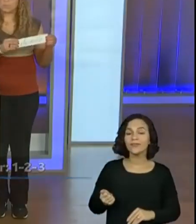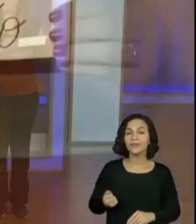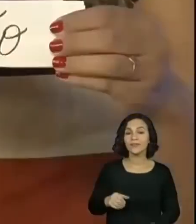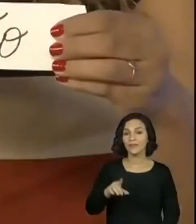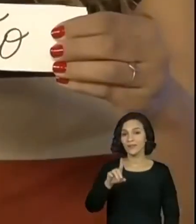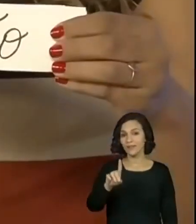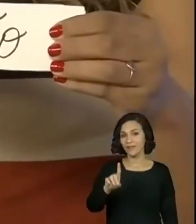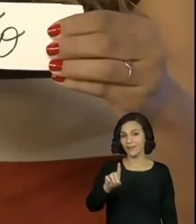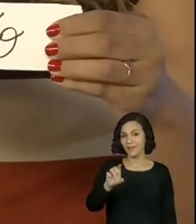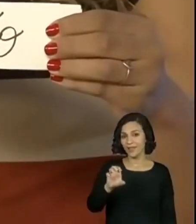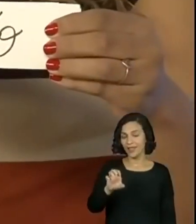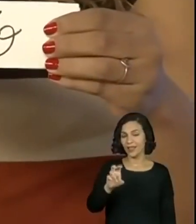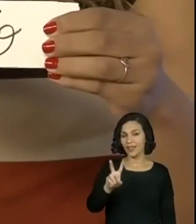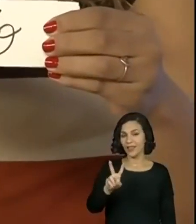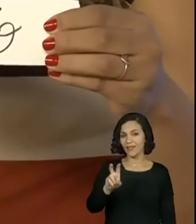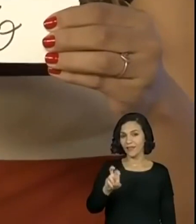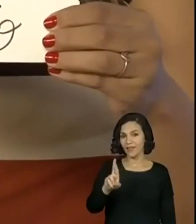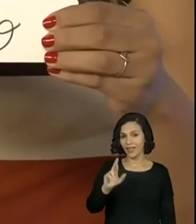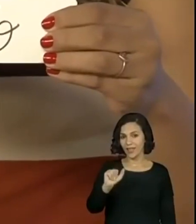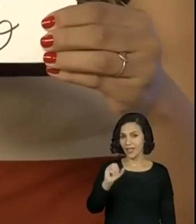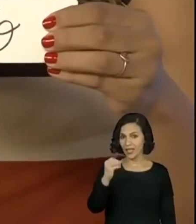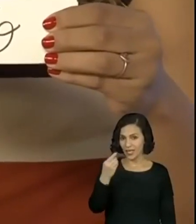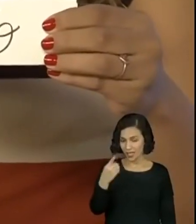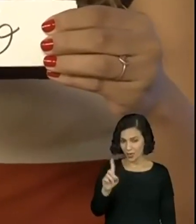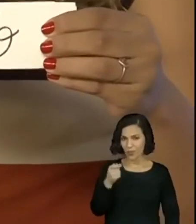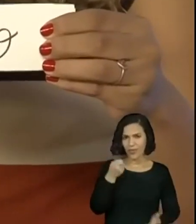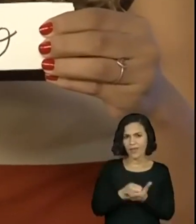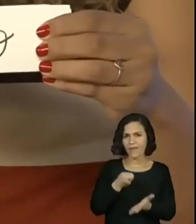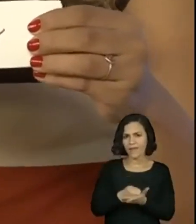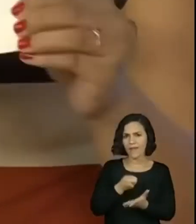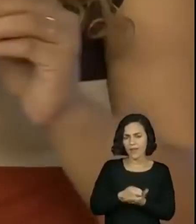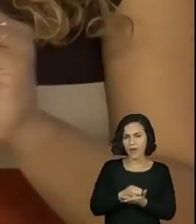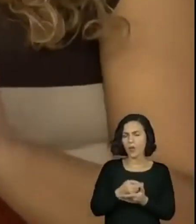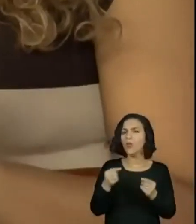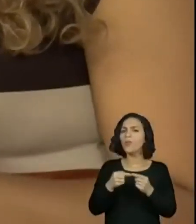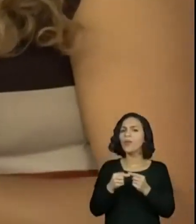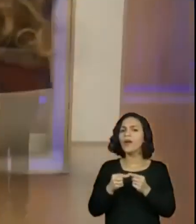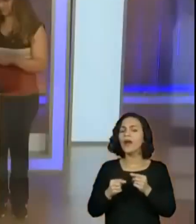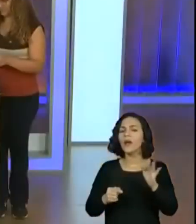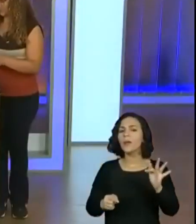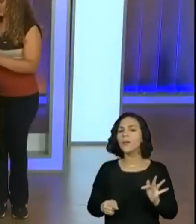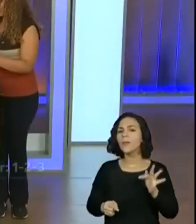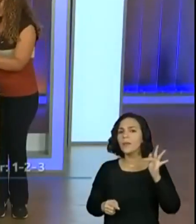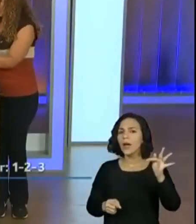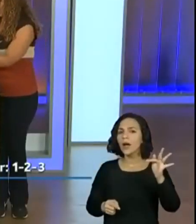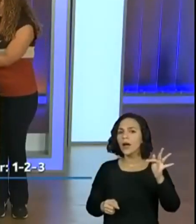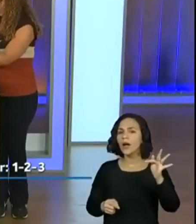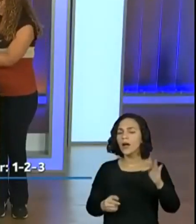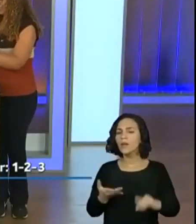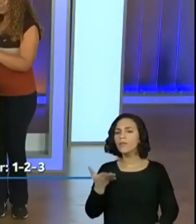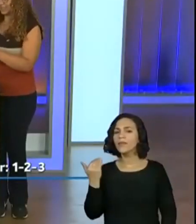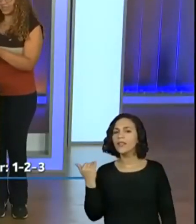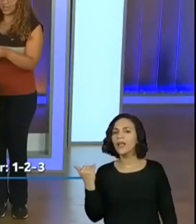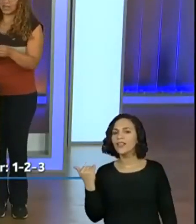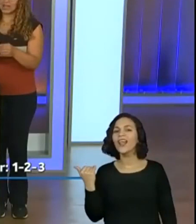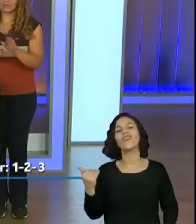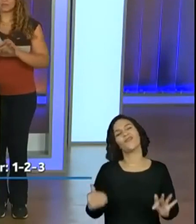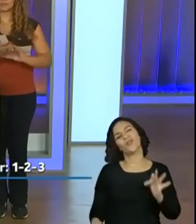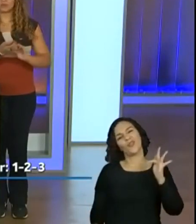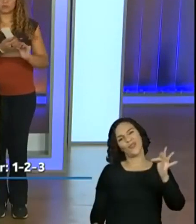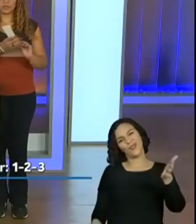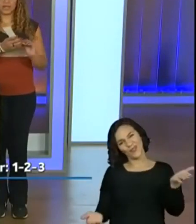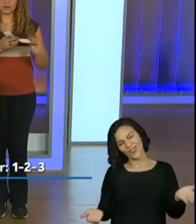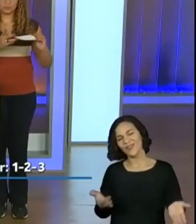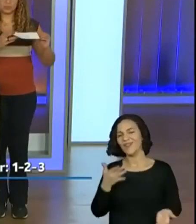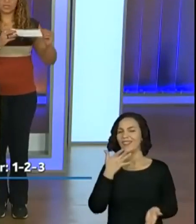Deverão. Deverão. Olha a terminação. Futuro, isso. futuro, futuro. Tá ficando fácil, Sim. né? Ah, tá